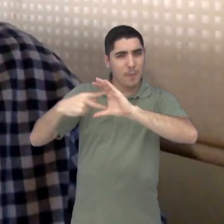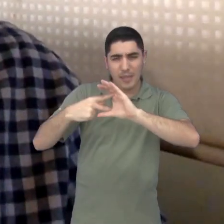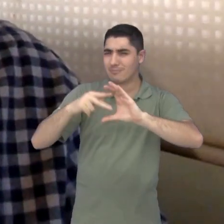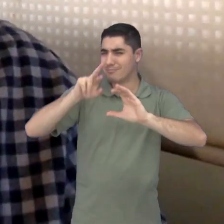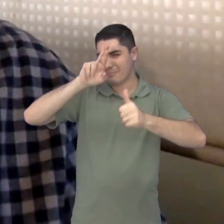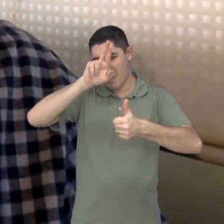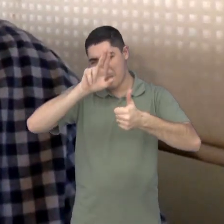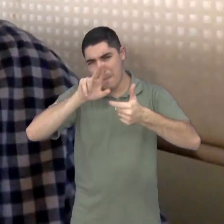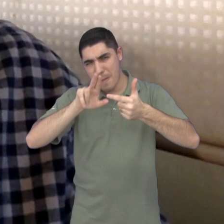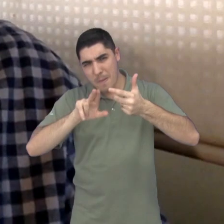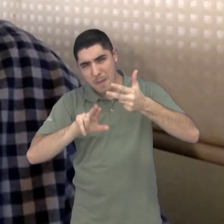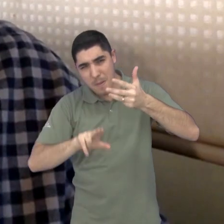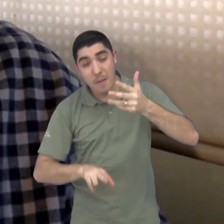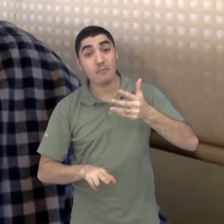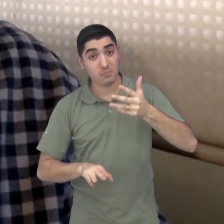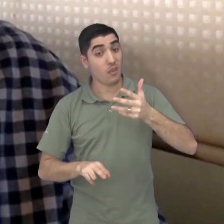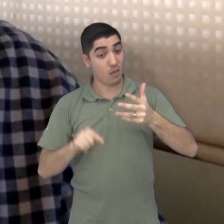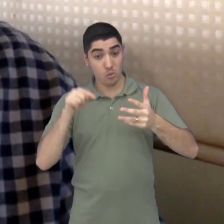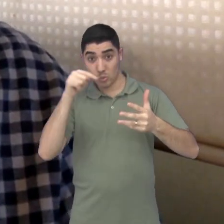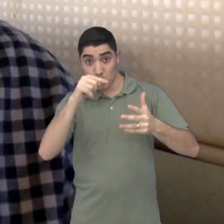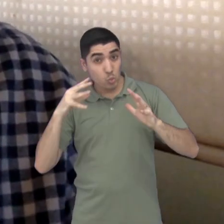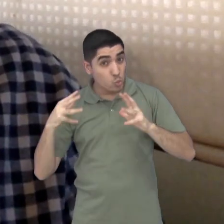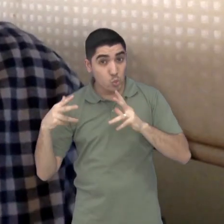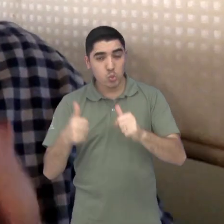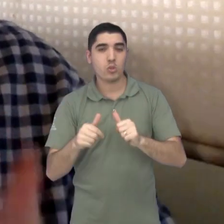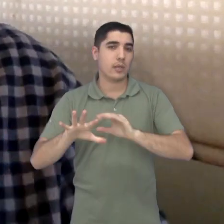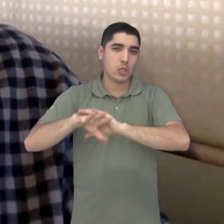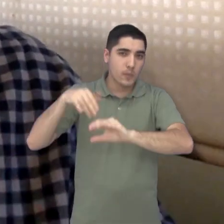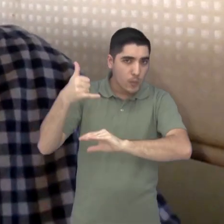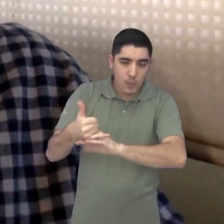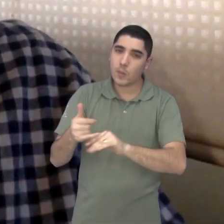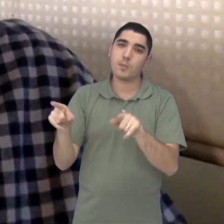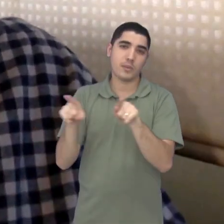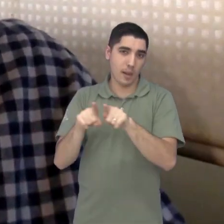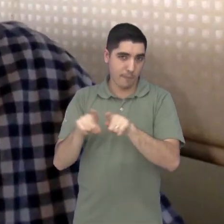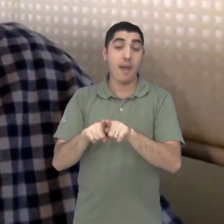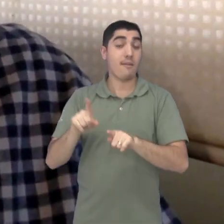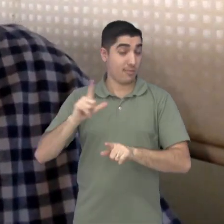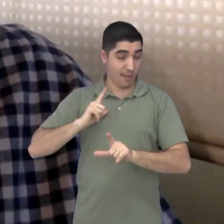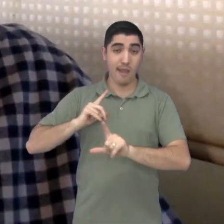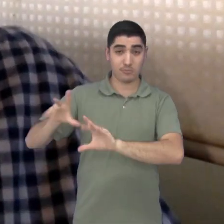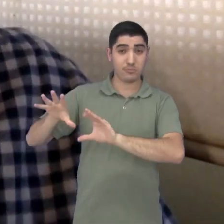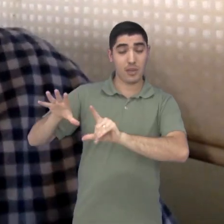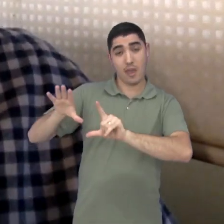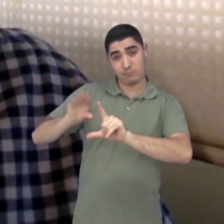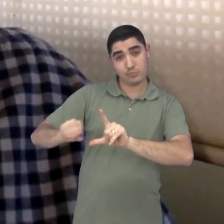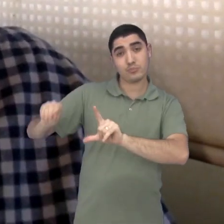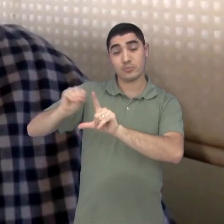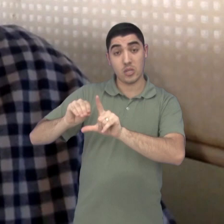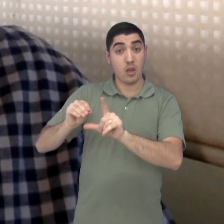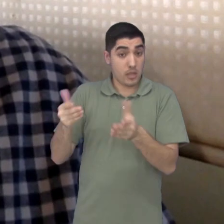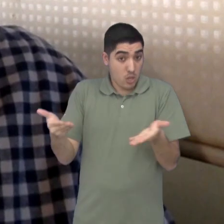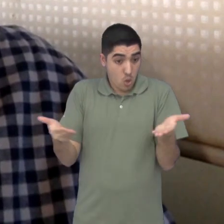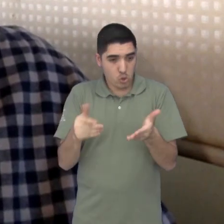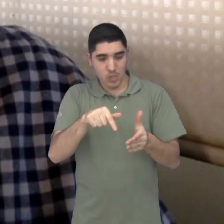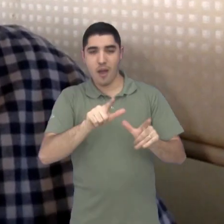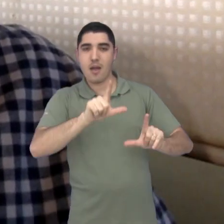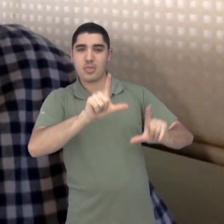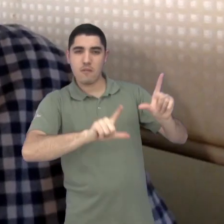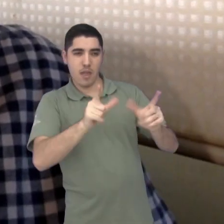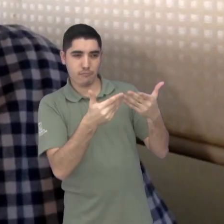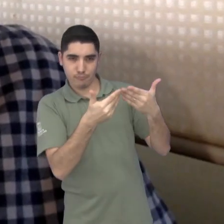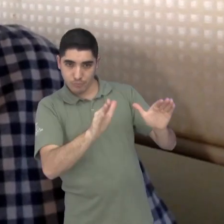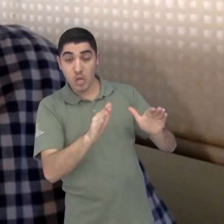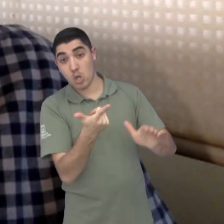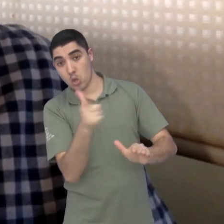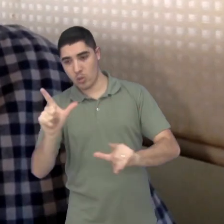enfim, os canais de televisão, né? YouTube, isso também é dublado, né? Então, hoje o canal aberto e o canal a cabo,